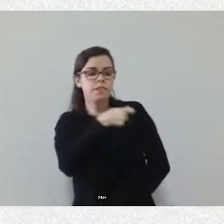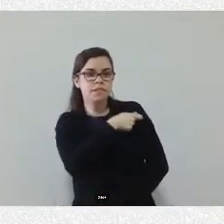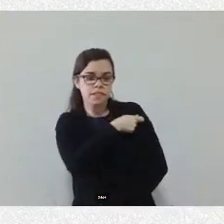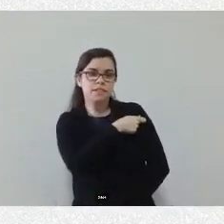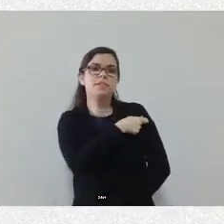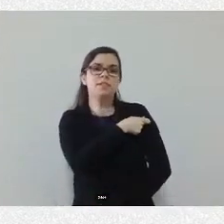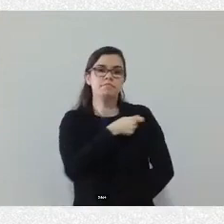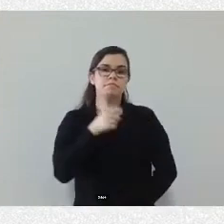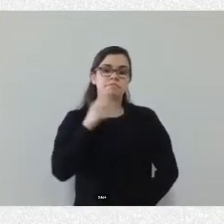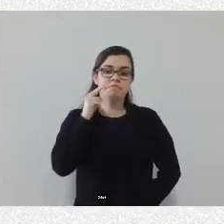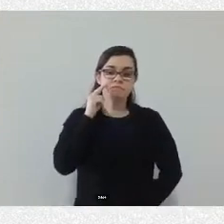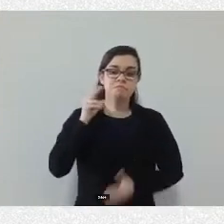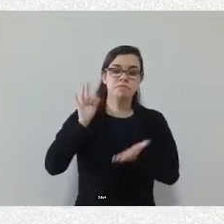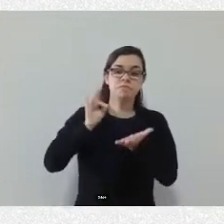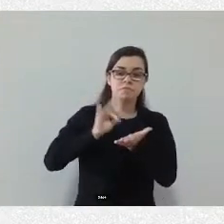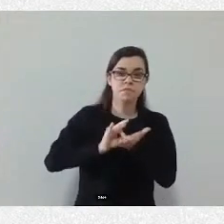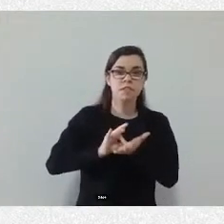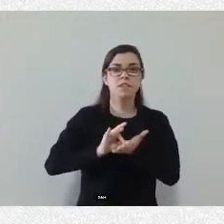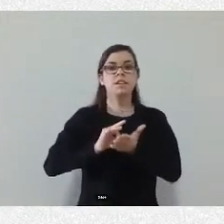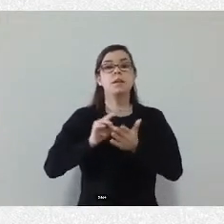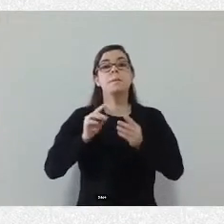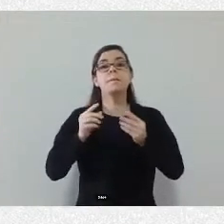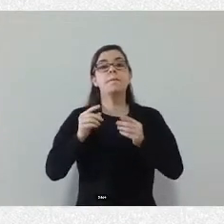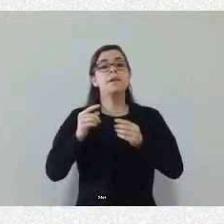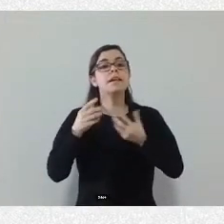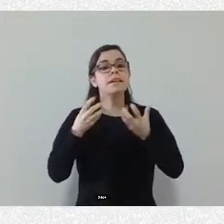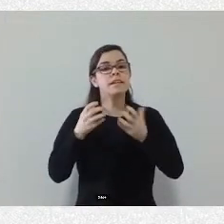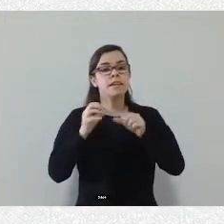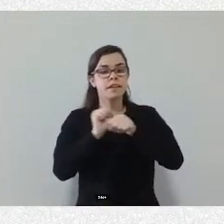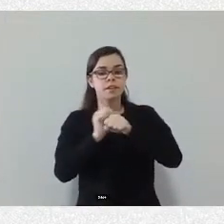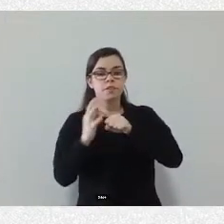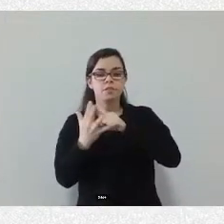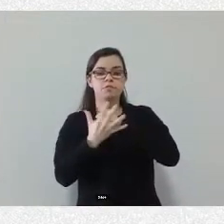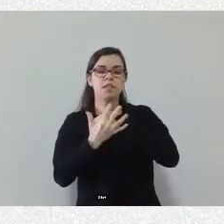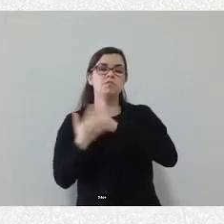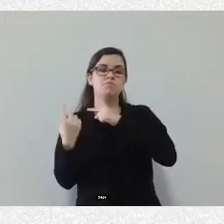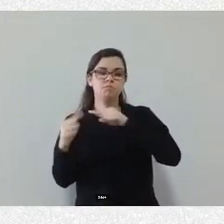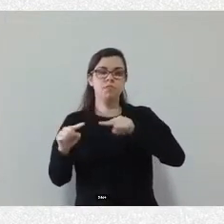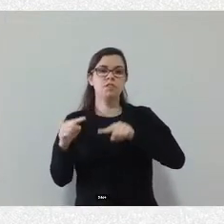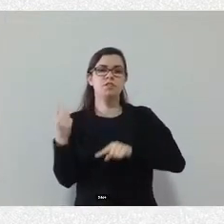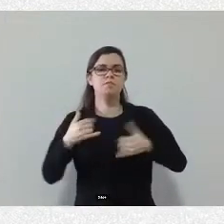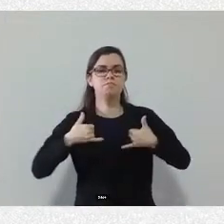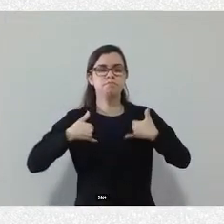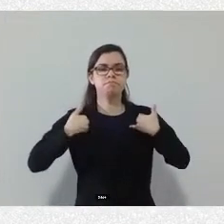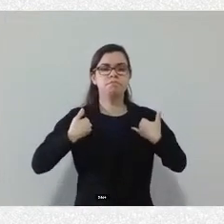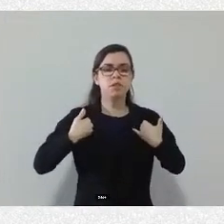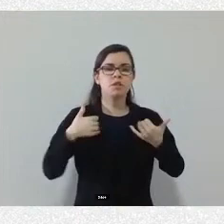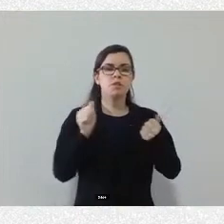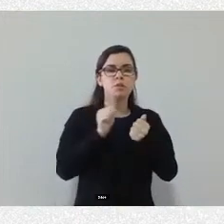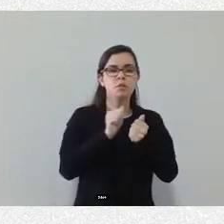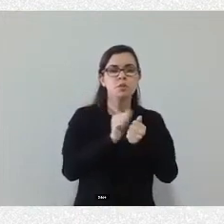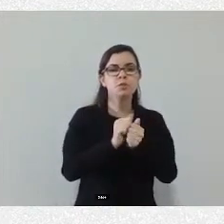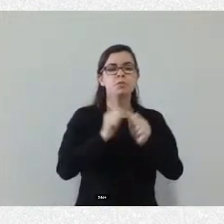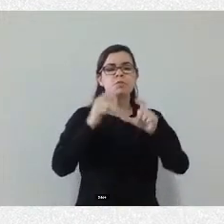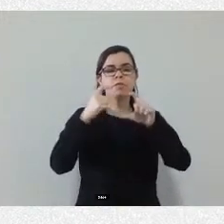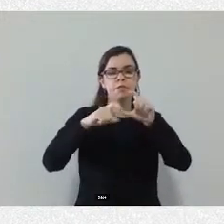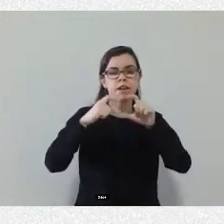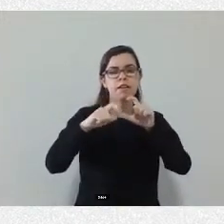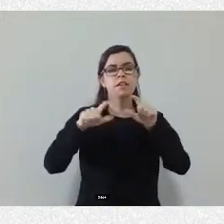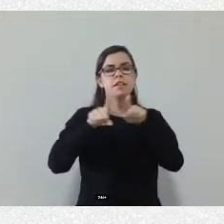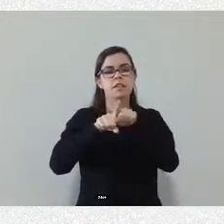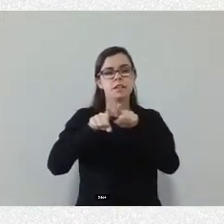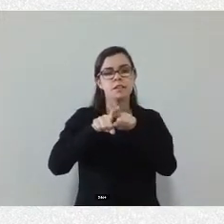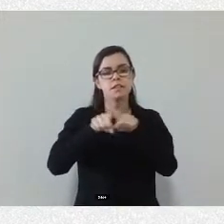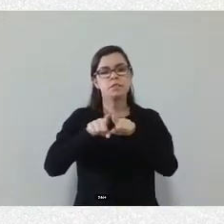da Covid-19. Nós temos muito orgulho de integrar esse time junto à Pfizer, junto à Universidade Federal do Paraná e à Prefeitura de